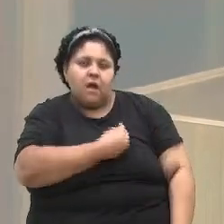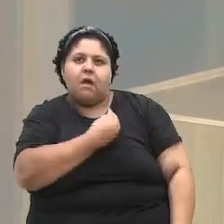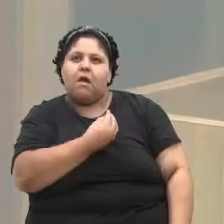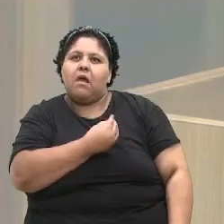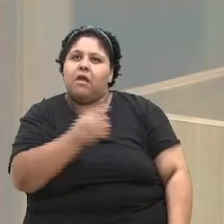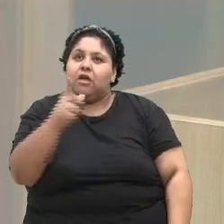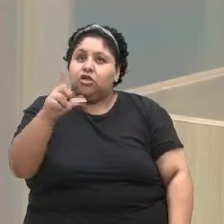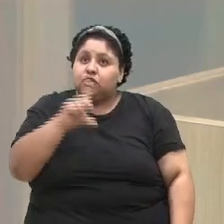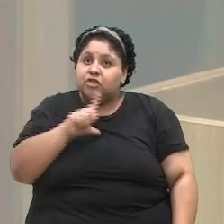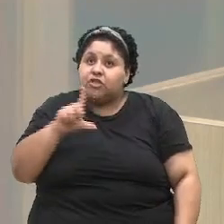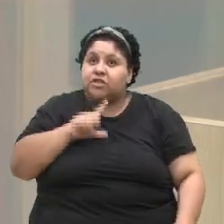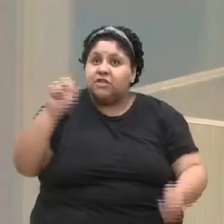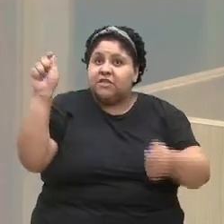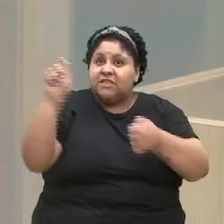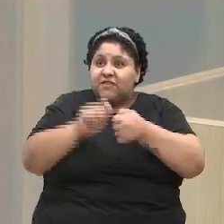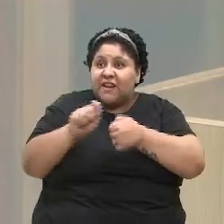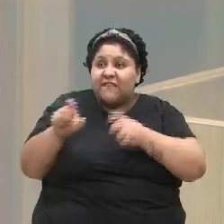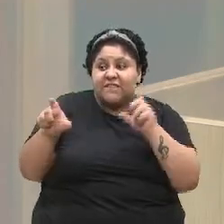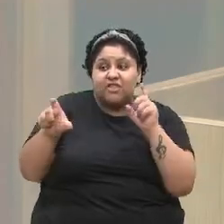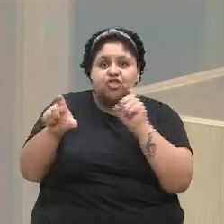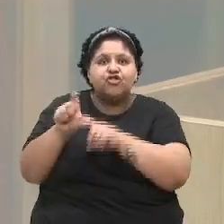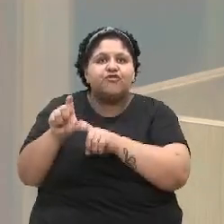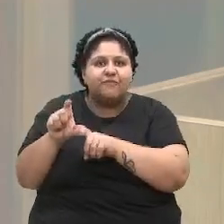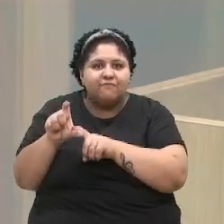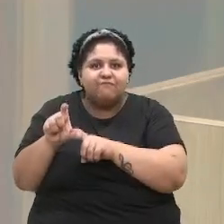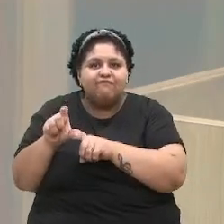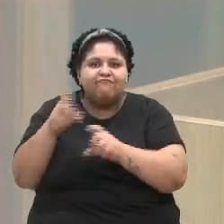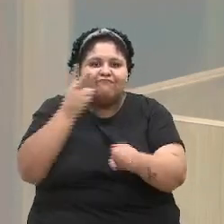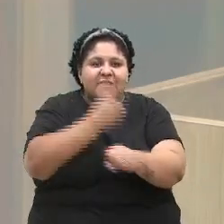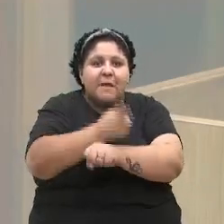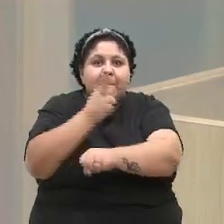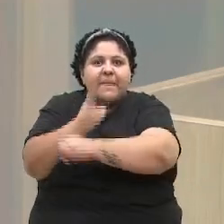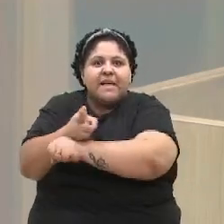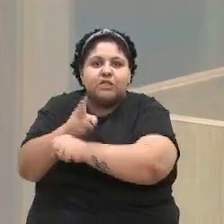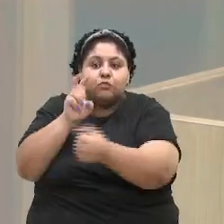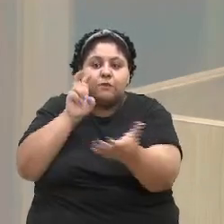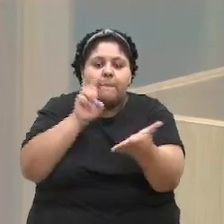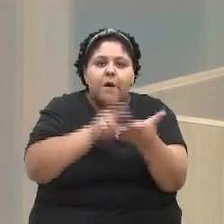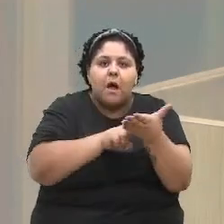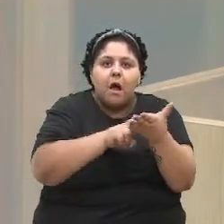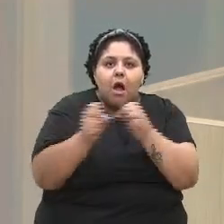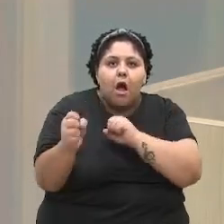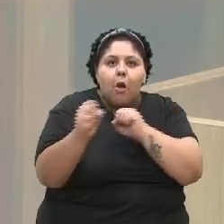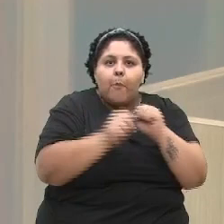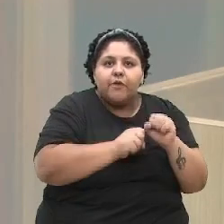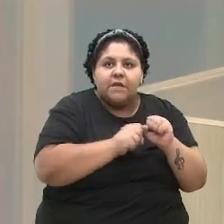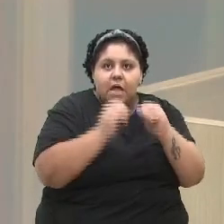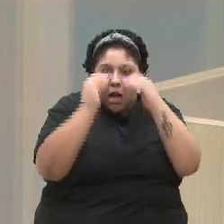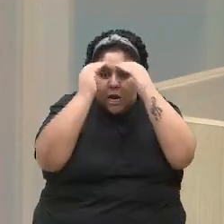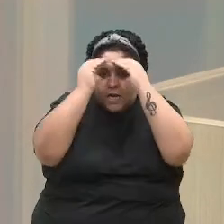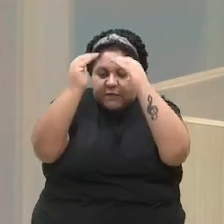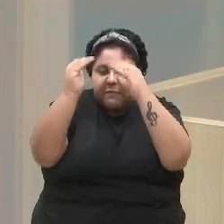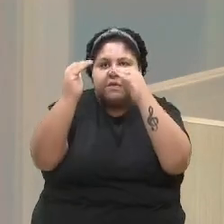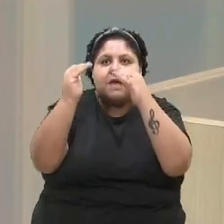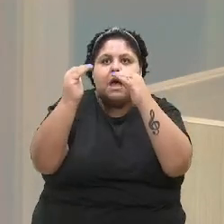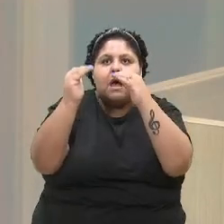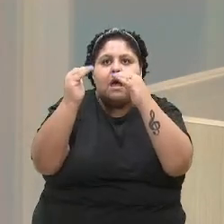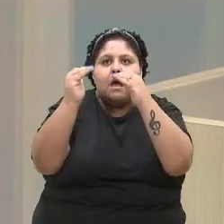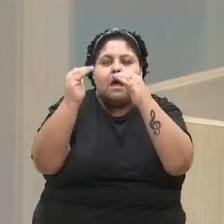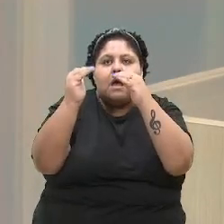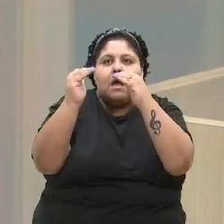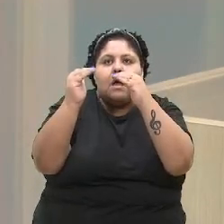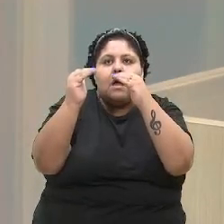eles tiveram que fazer dívidas empréstimos em bancos para poder cumprir com os seus deveres